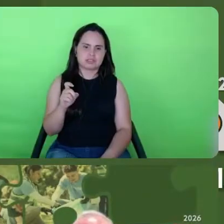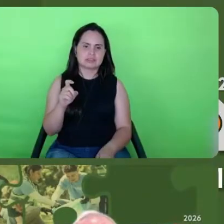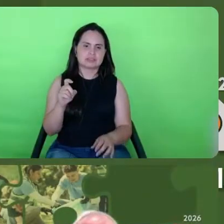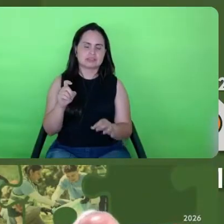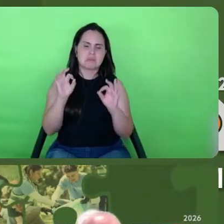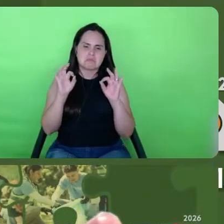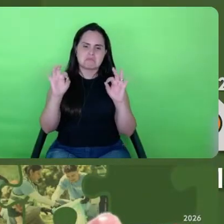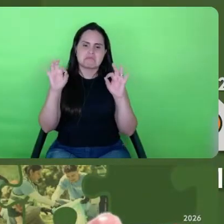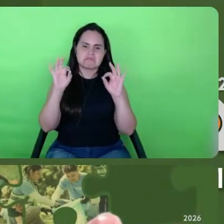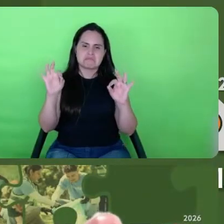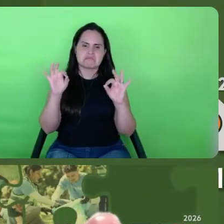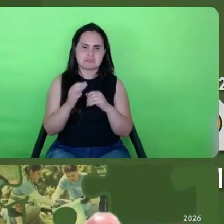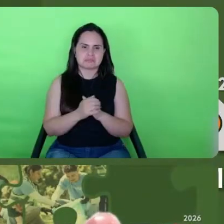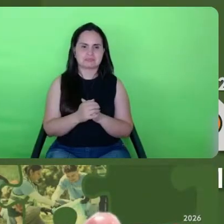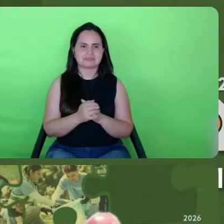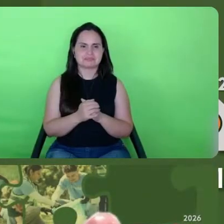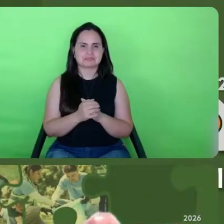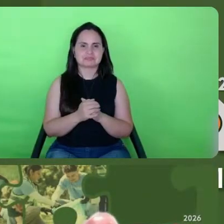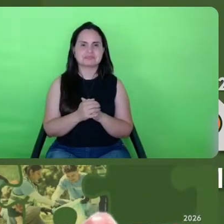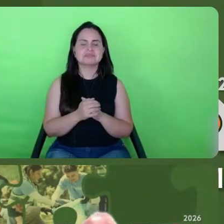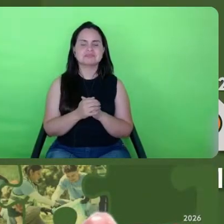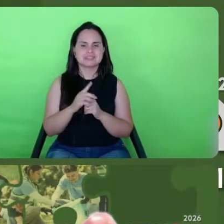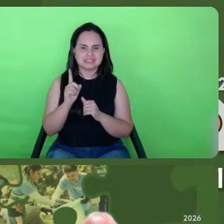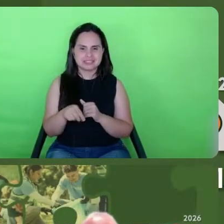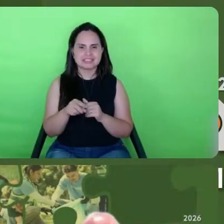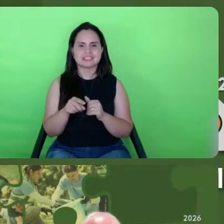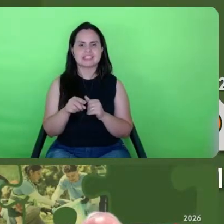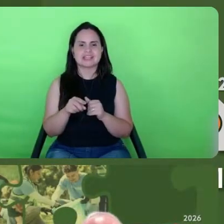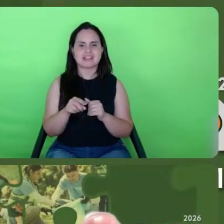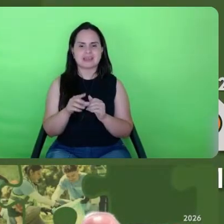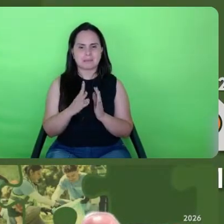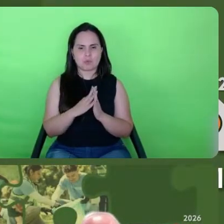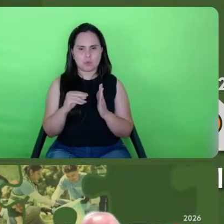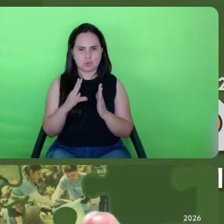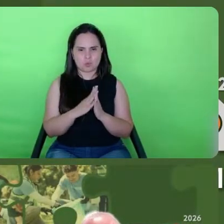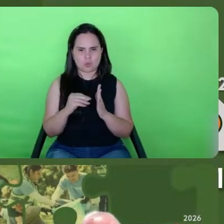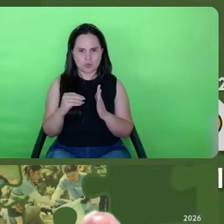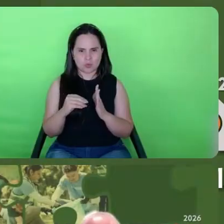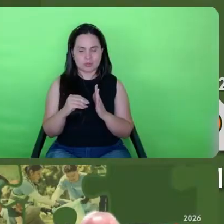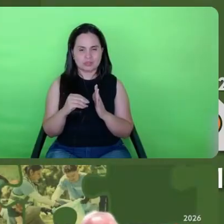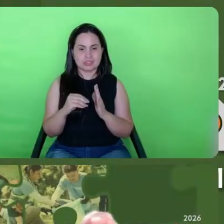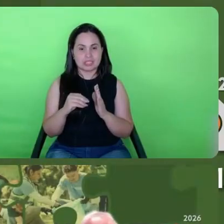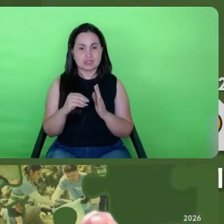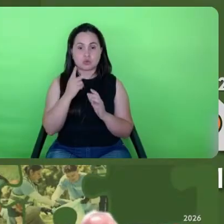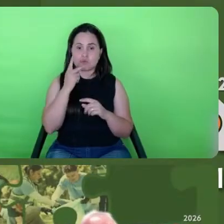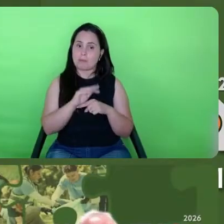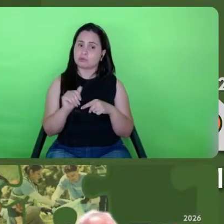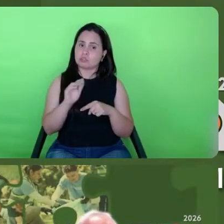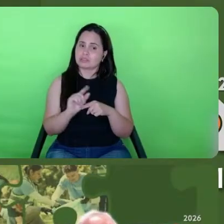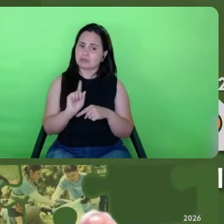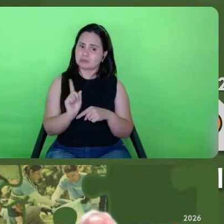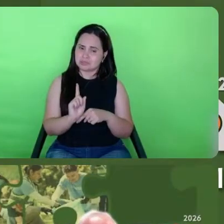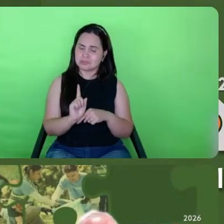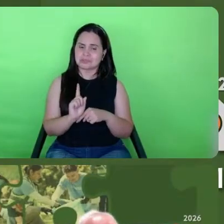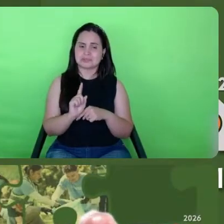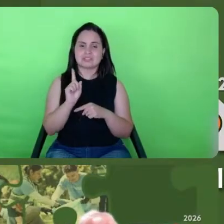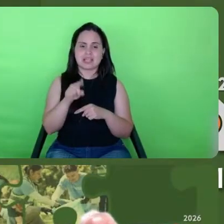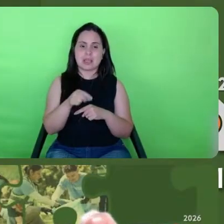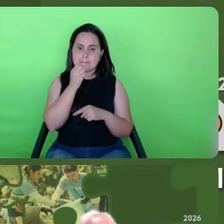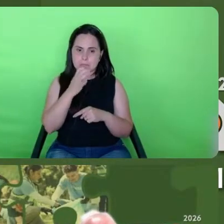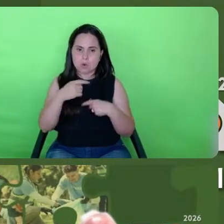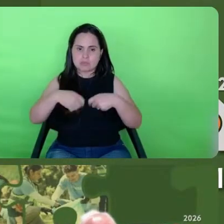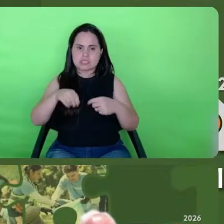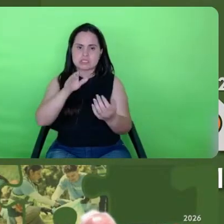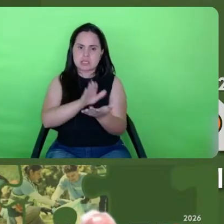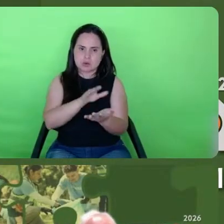máxima, tá? E que é uma referência. Ó, não estou falando para puxar saco, não. É porque o que é bom tem que ser